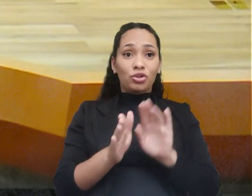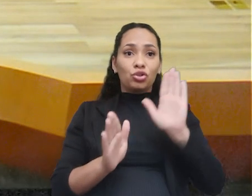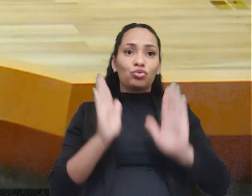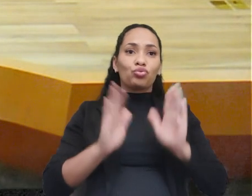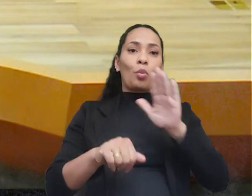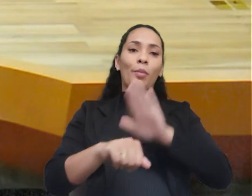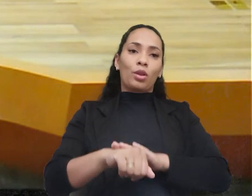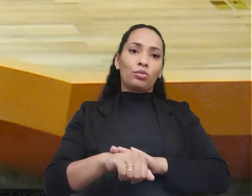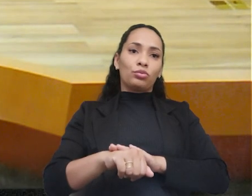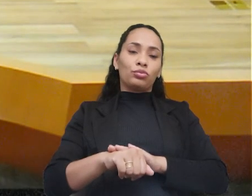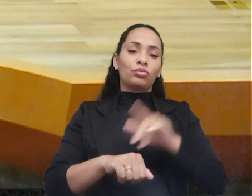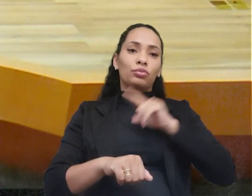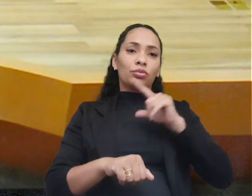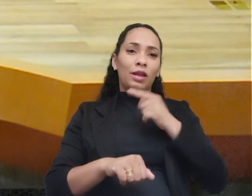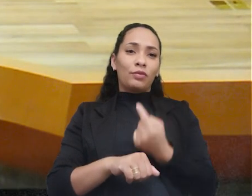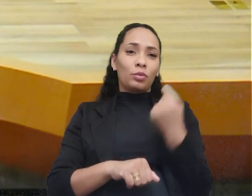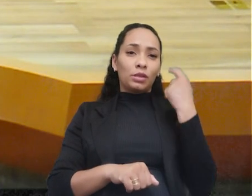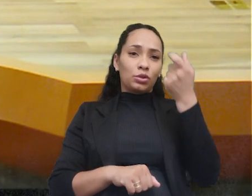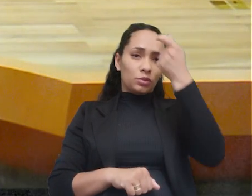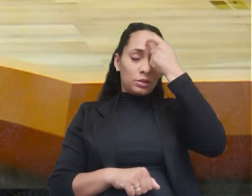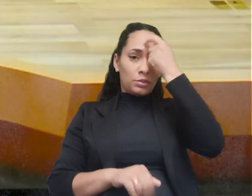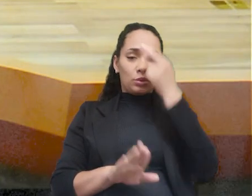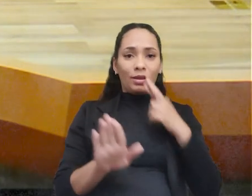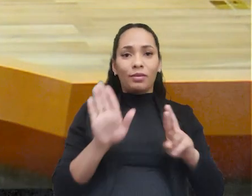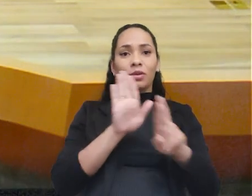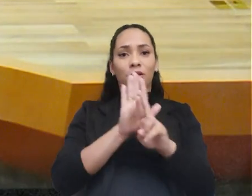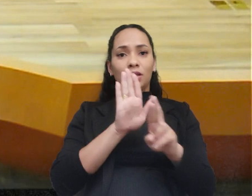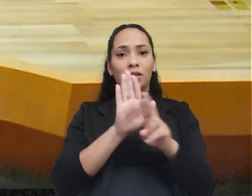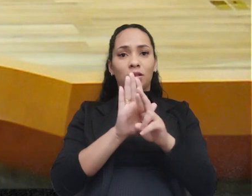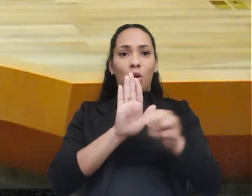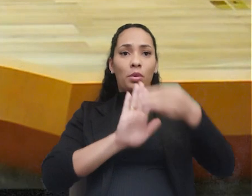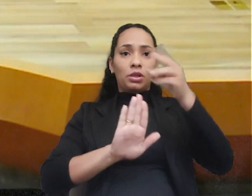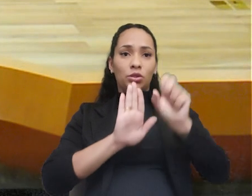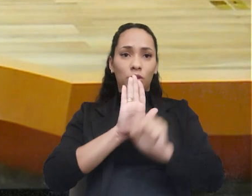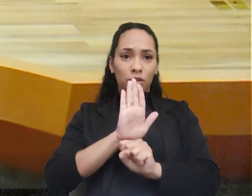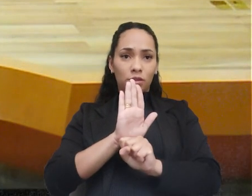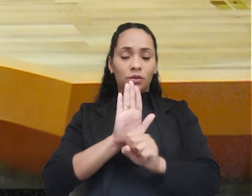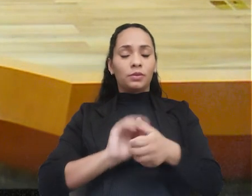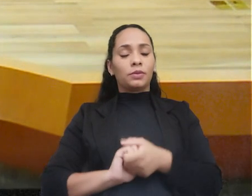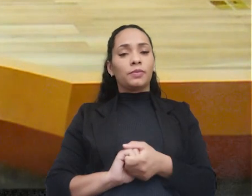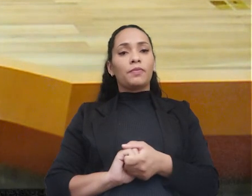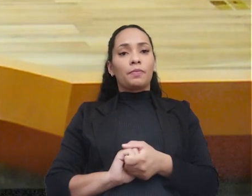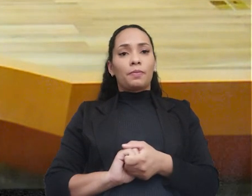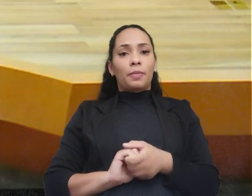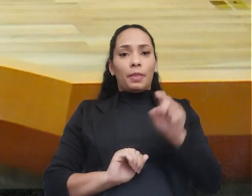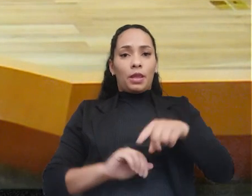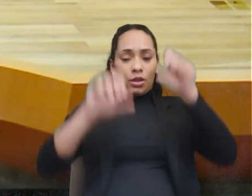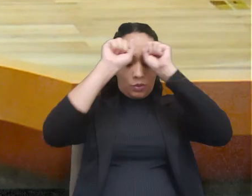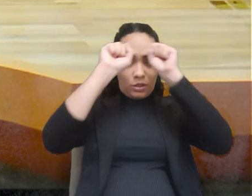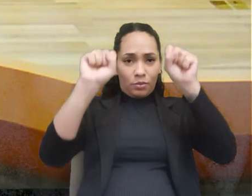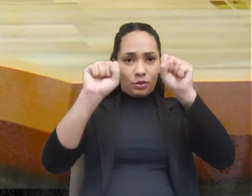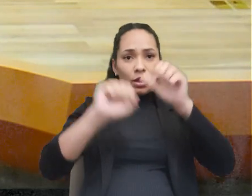Houve, na época do ajuizamento da representação, mandado de segurança, e aqui no